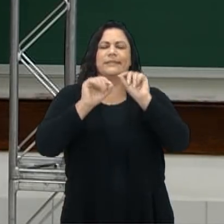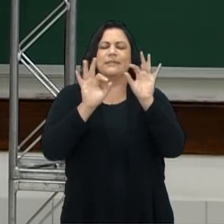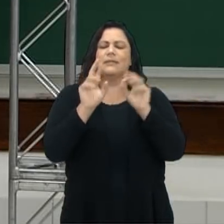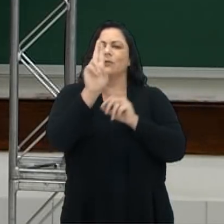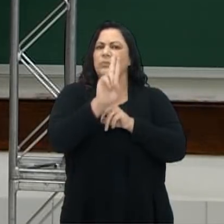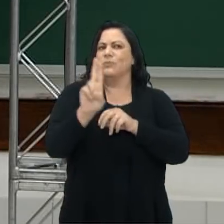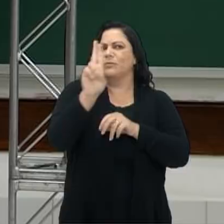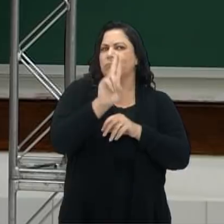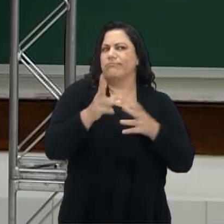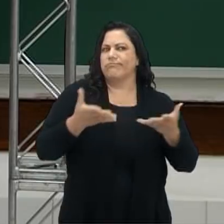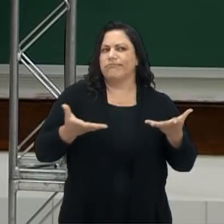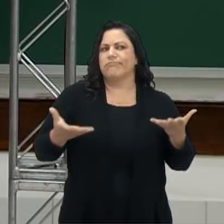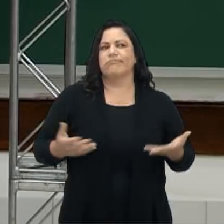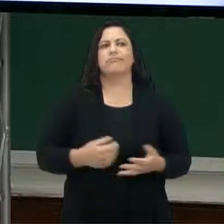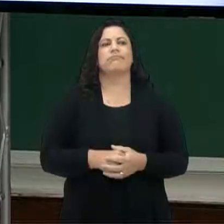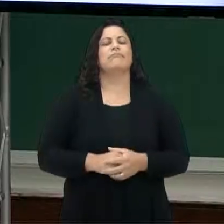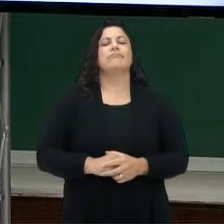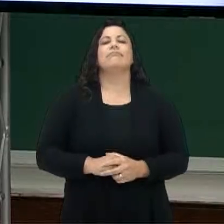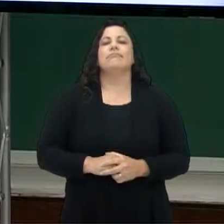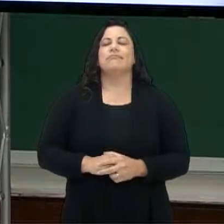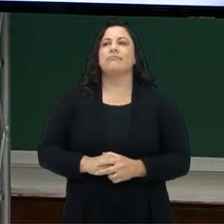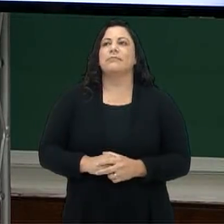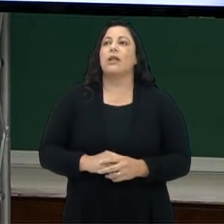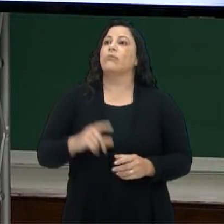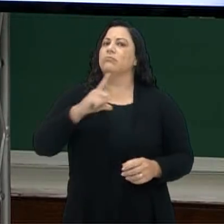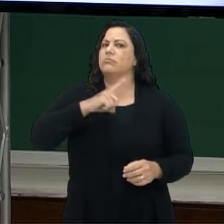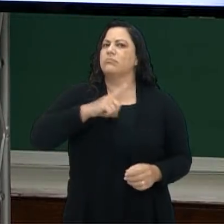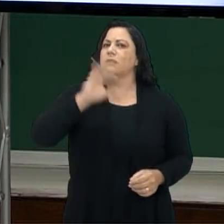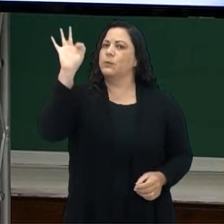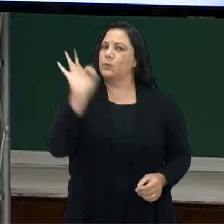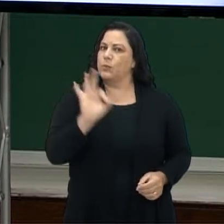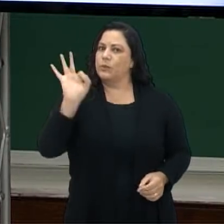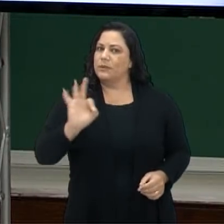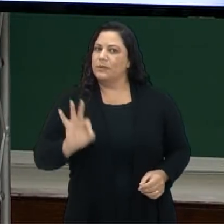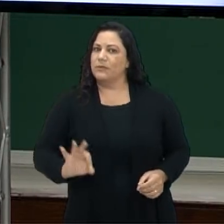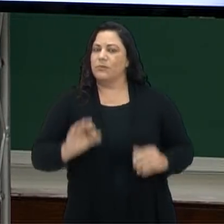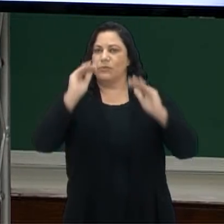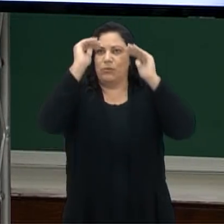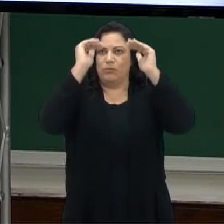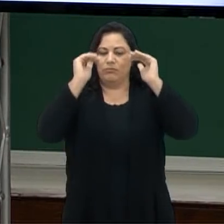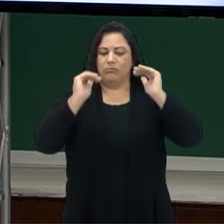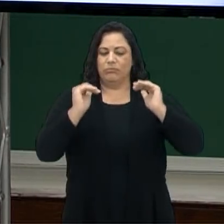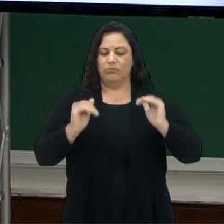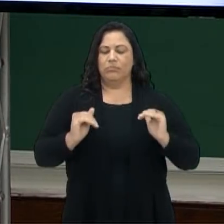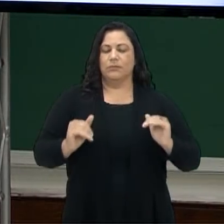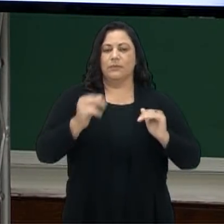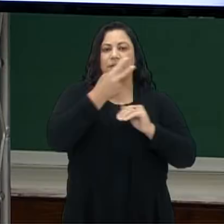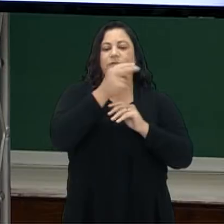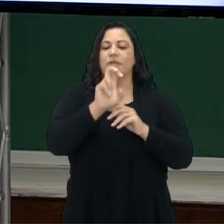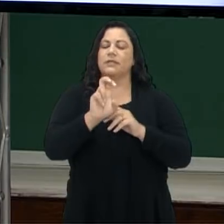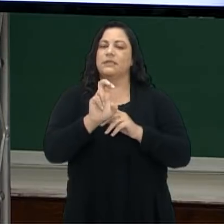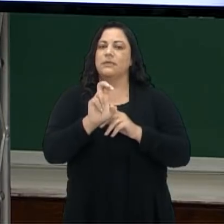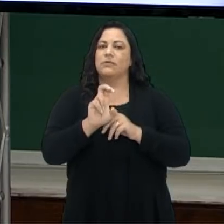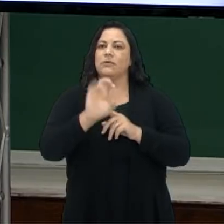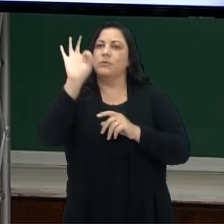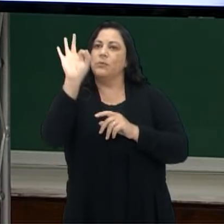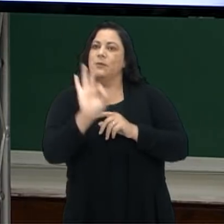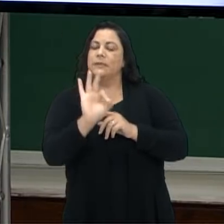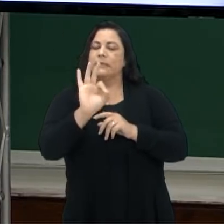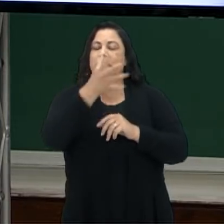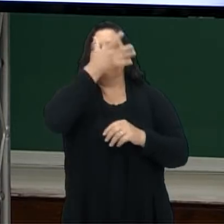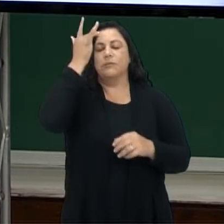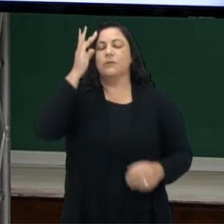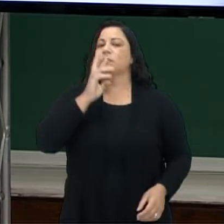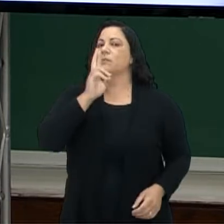tá? Bom, aqui nós temos então que 25% das pessoas que responderam equivale